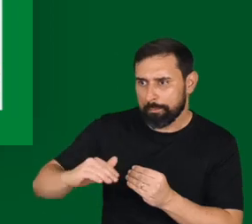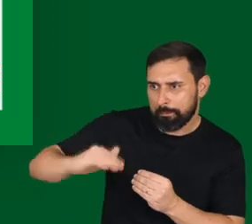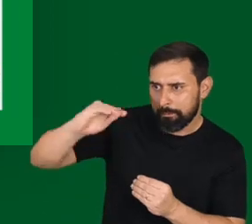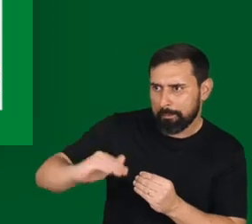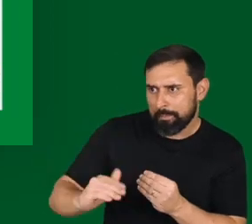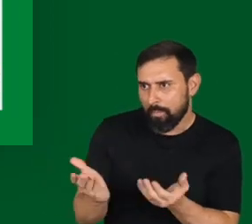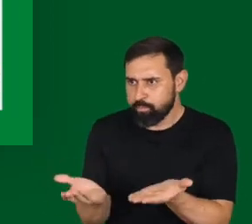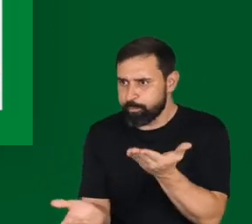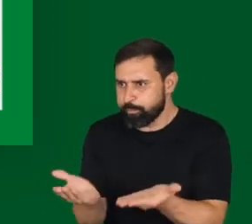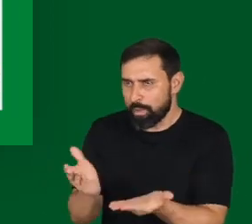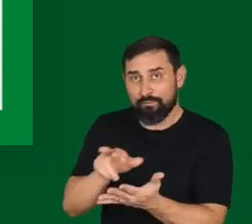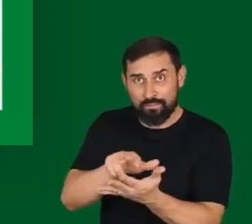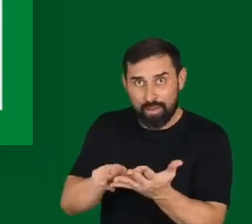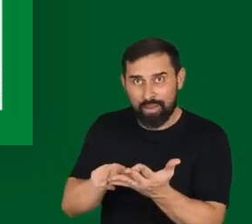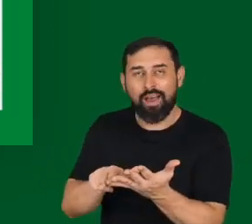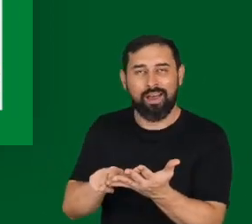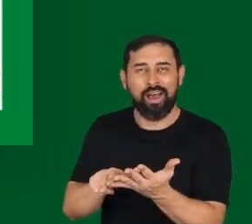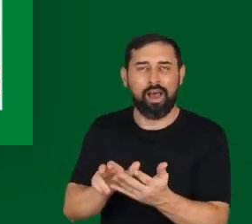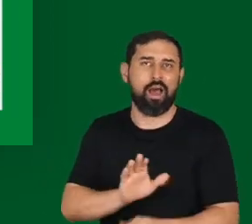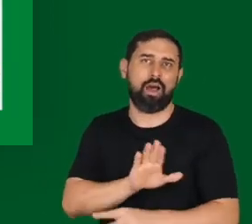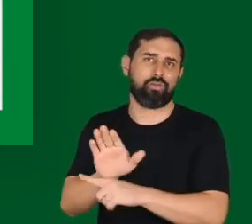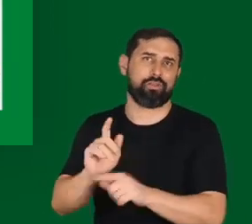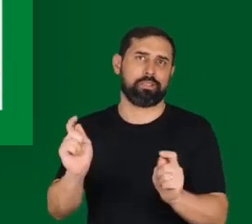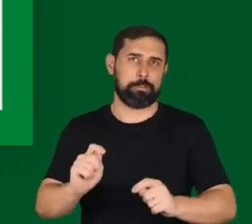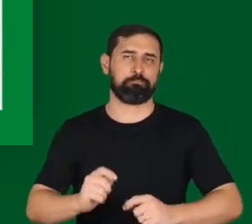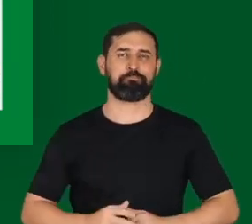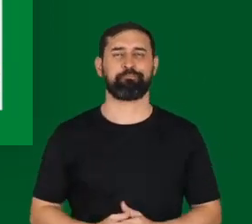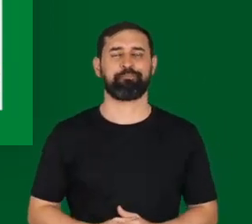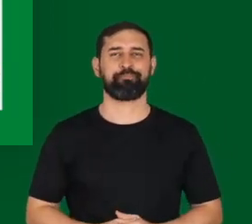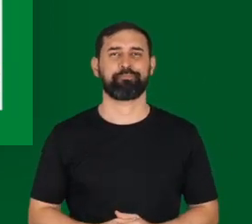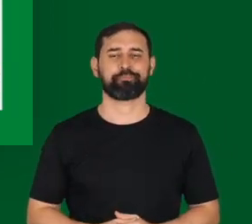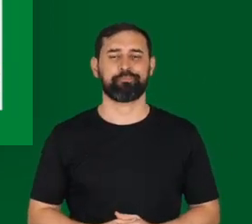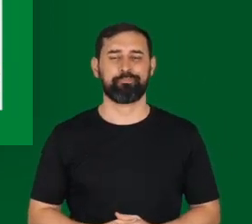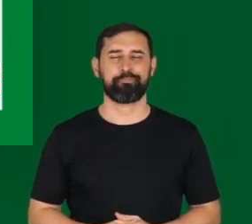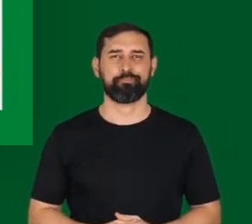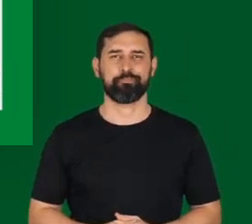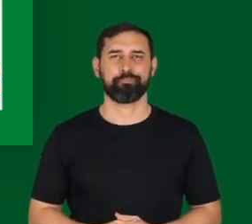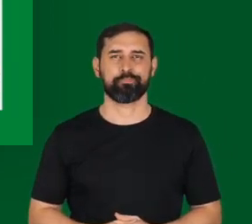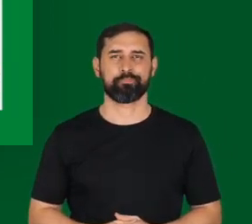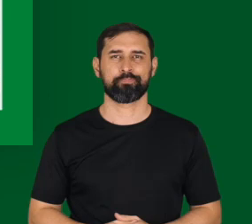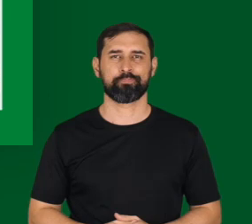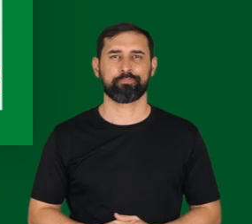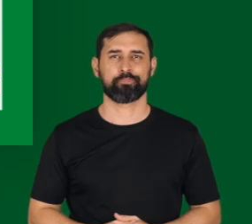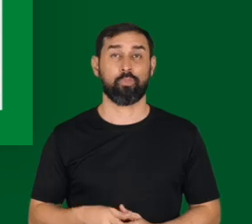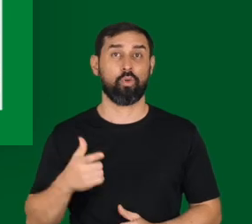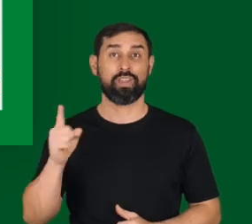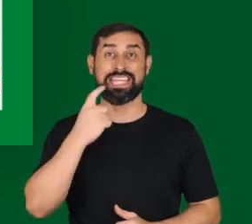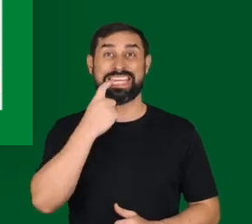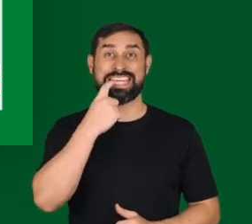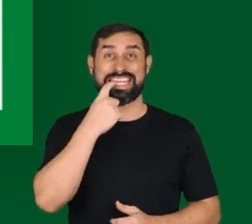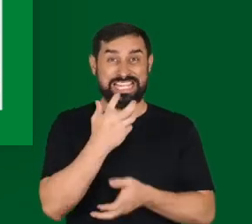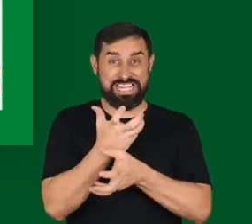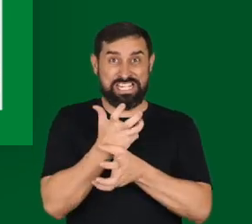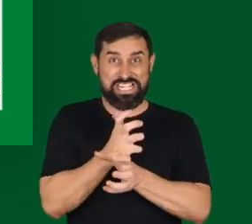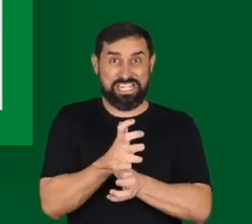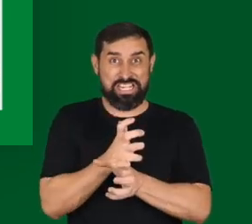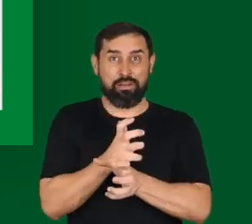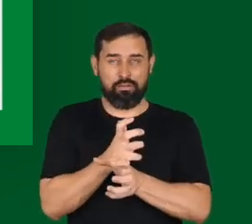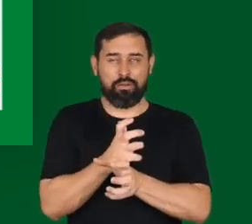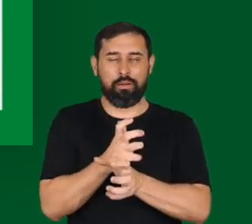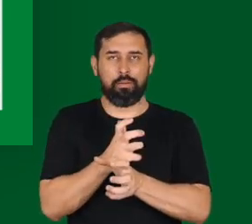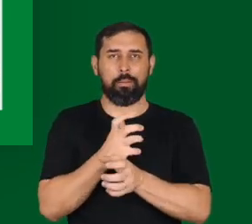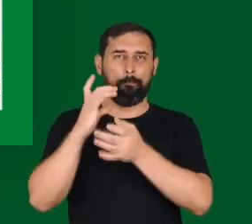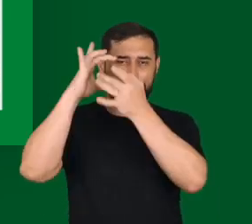para evitar esse agravamento da criança. O esqueleto da criança, né, ela não tem uma